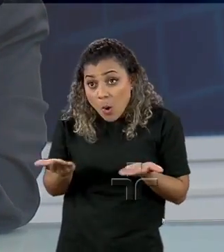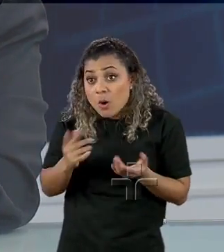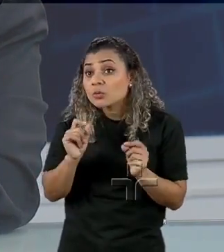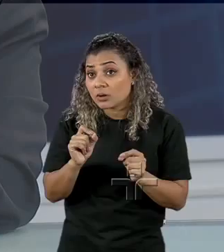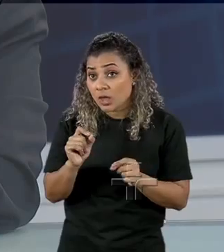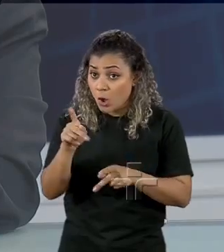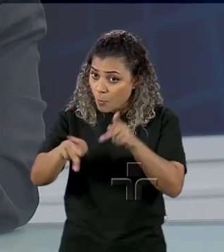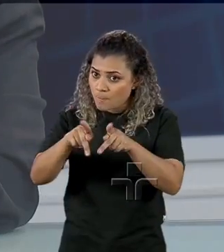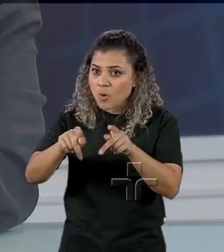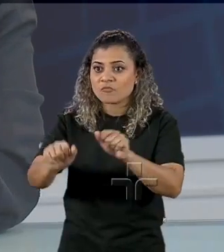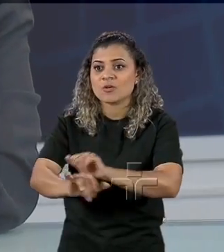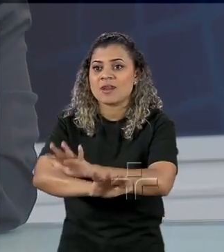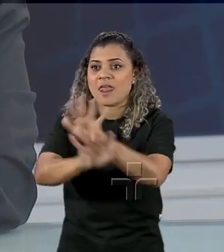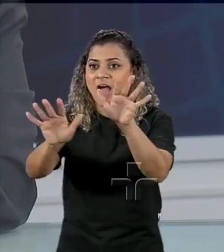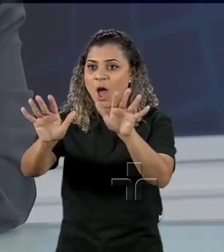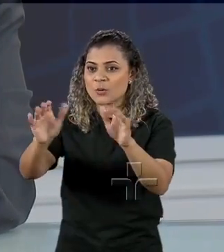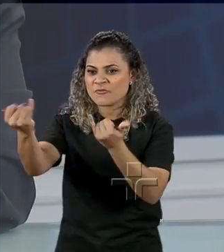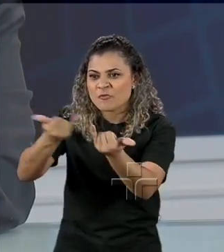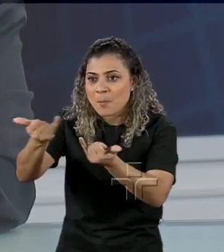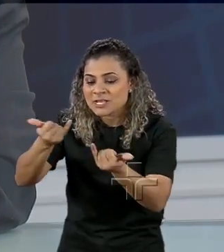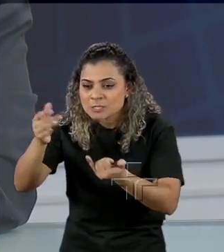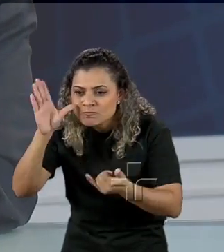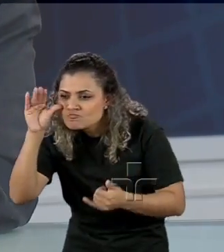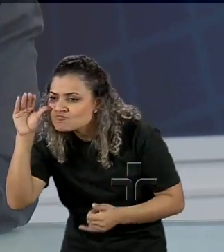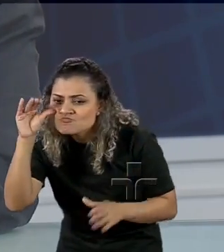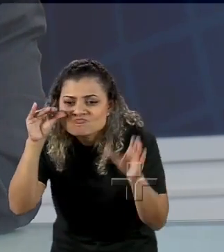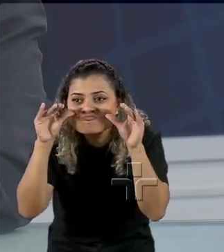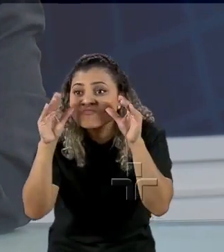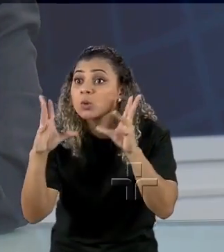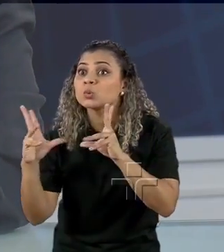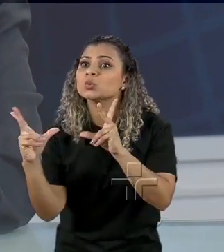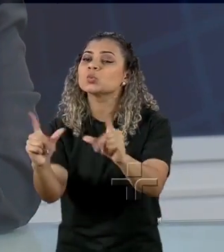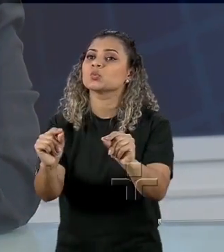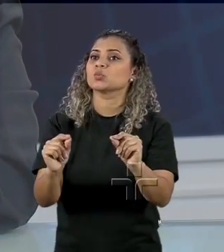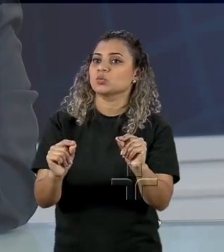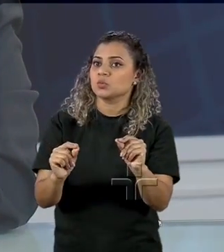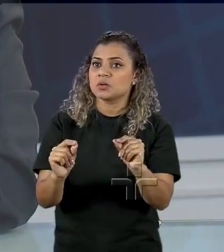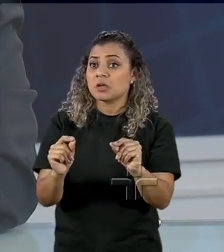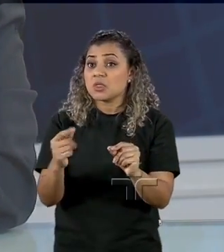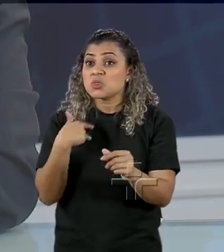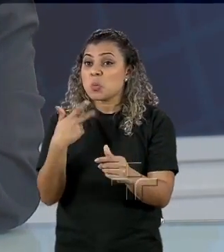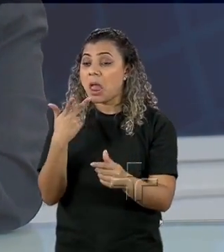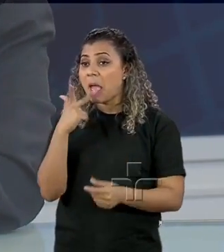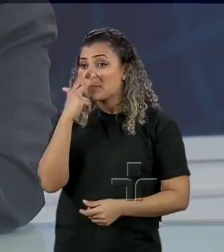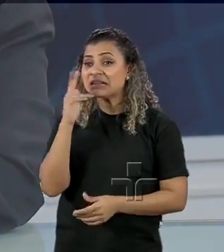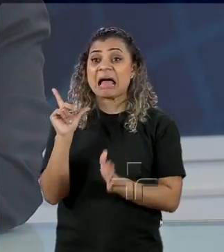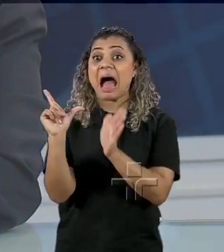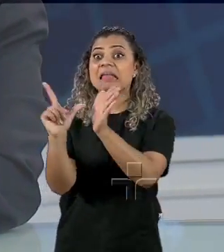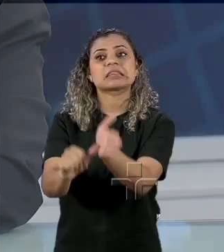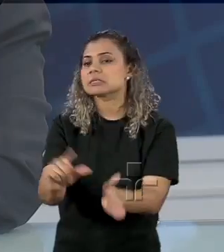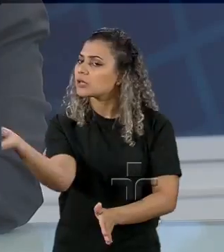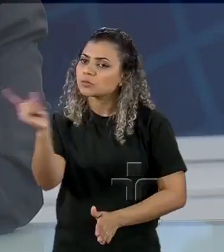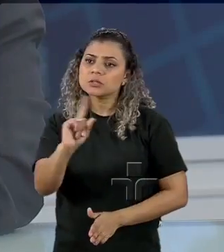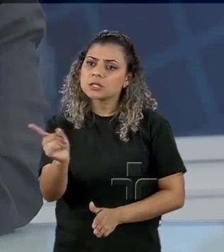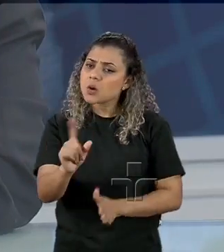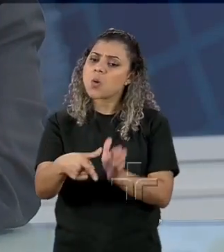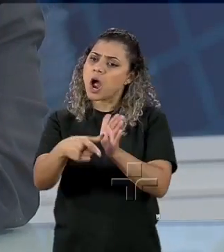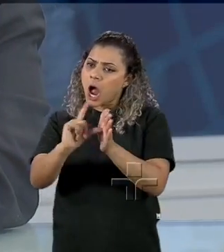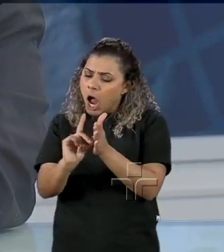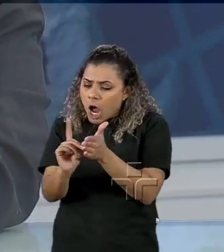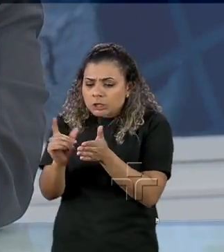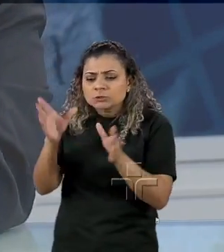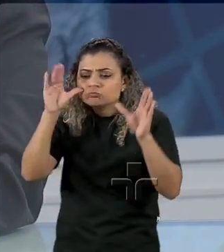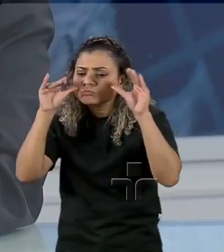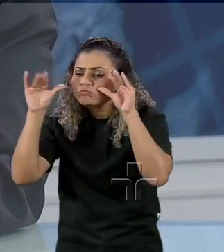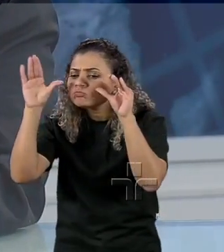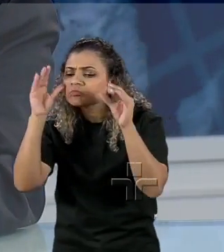população esclarecida, que vá buscar aquilo que é a informação correta, que não deixe de procurar, né, aquilo que é a multiplicidade das fontes